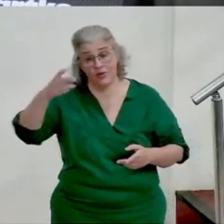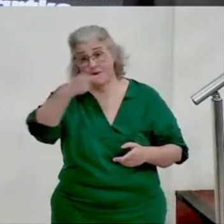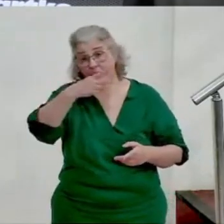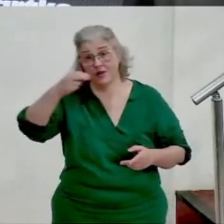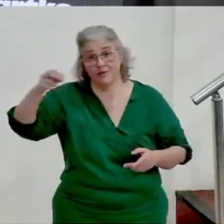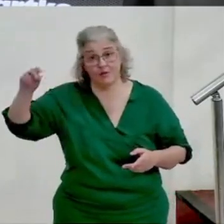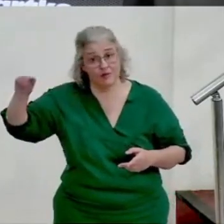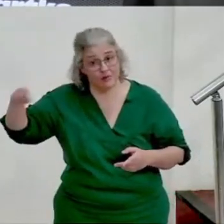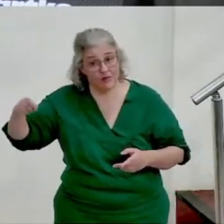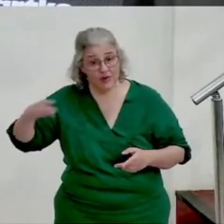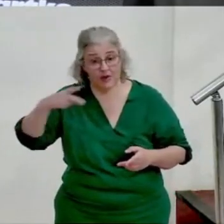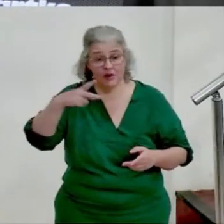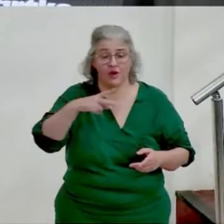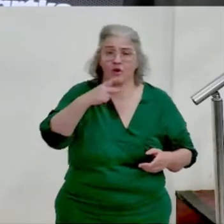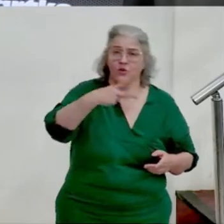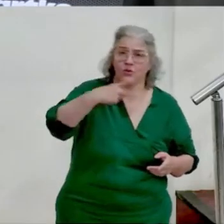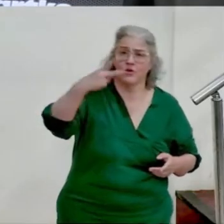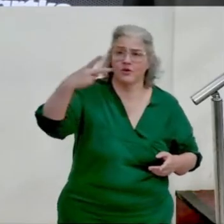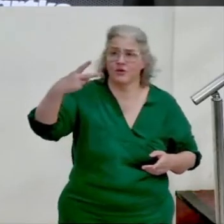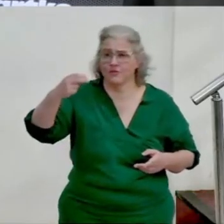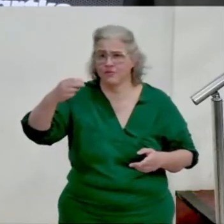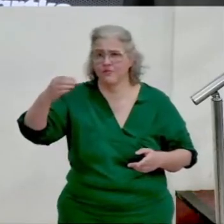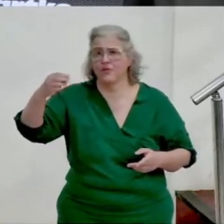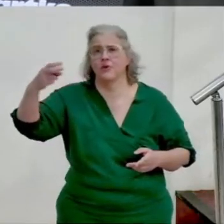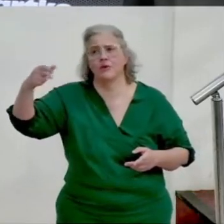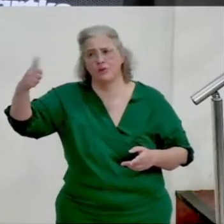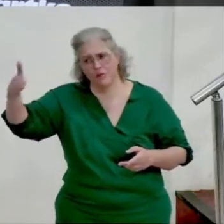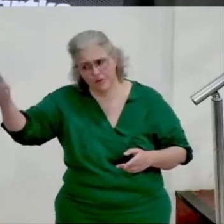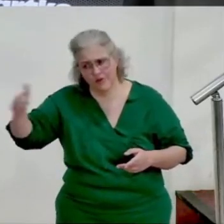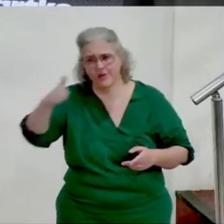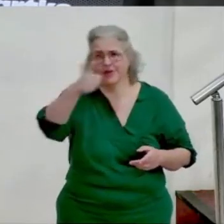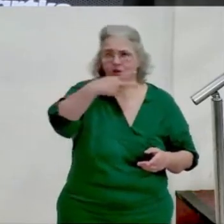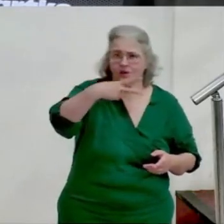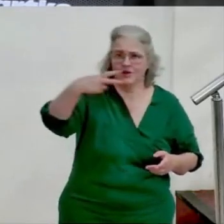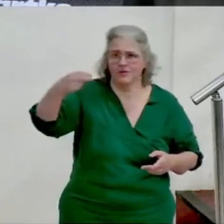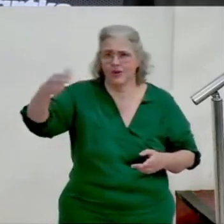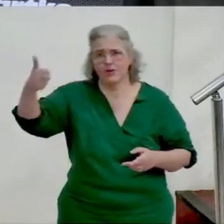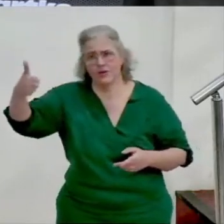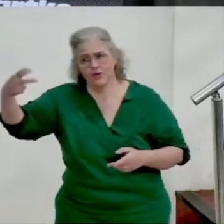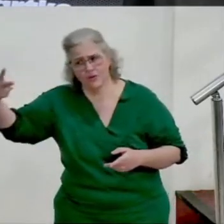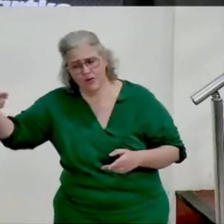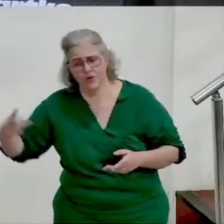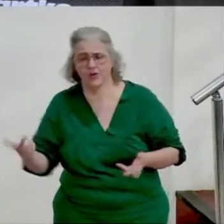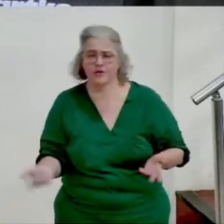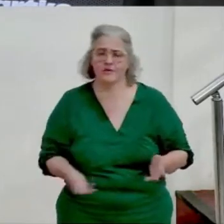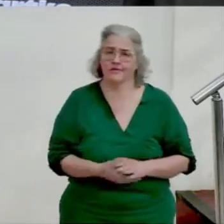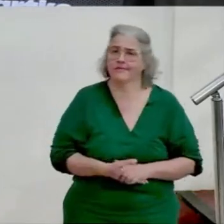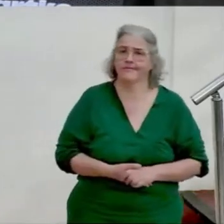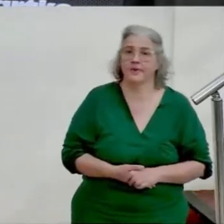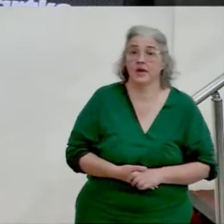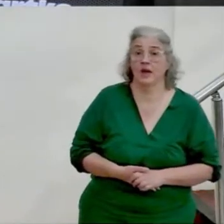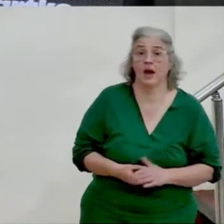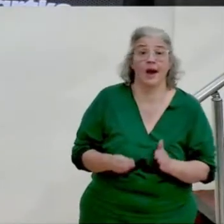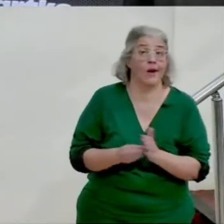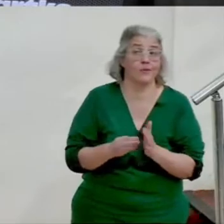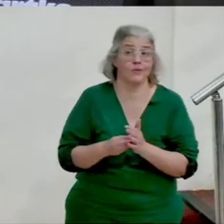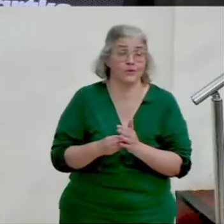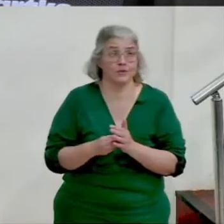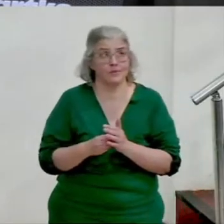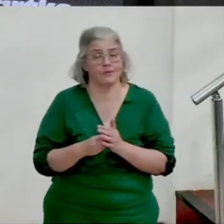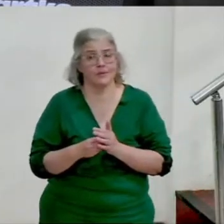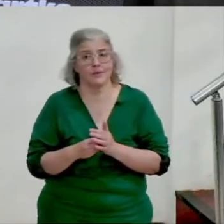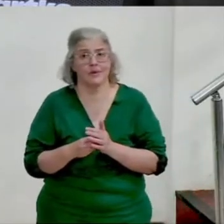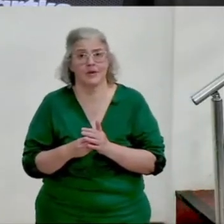2011, 2012 e por aí vai. A última que eu ouvi foi de uma tal de uma